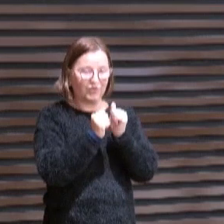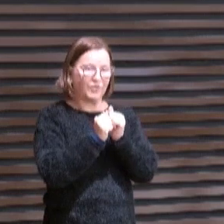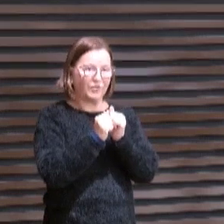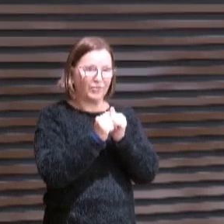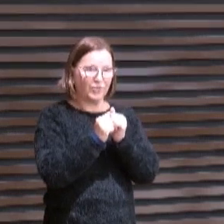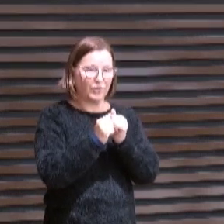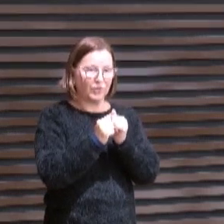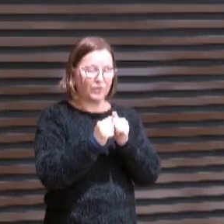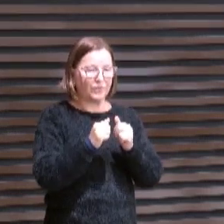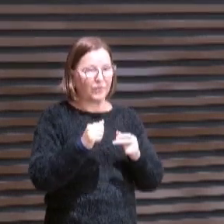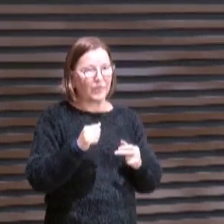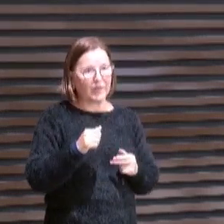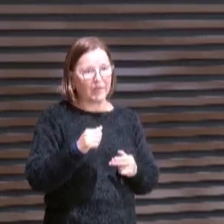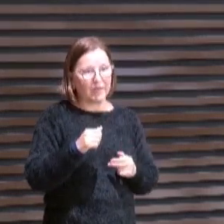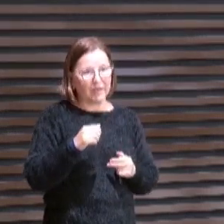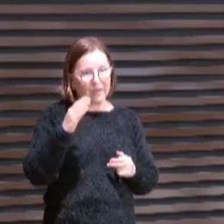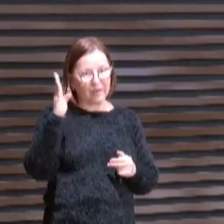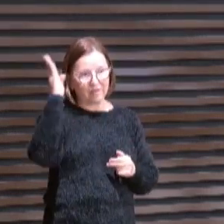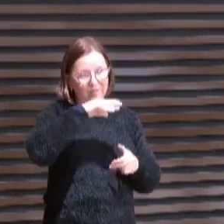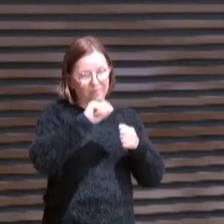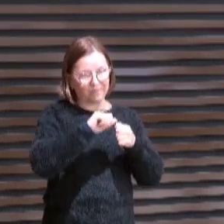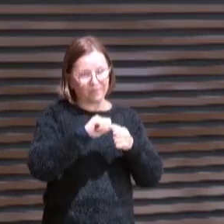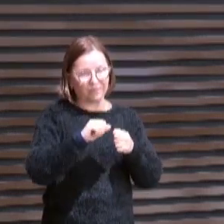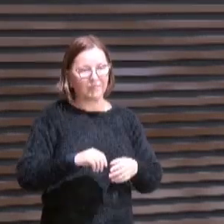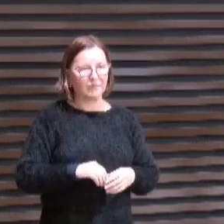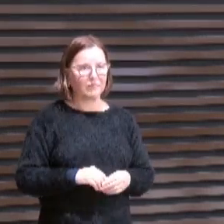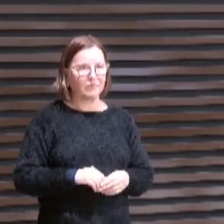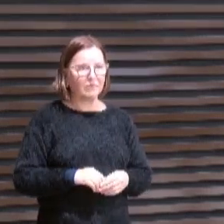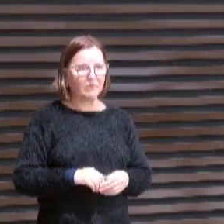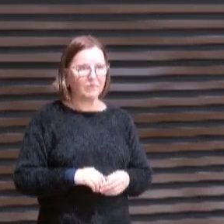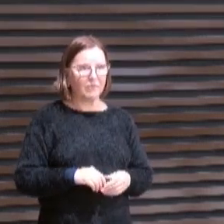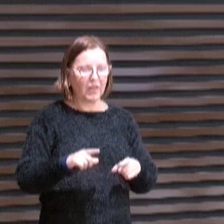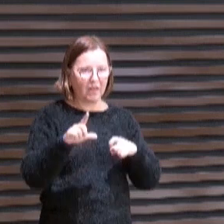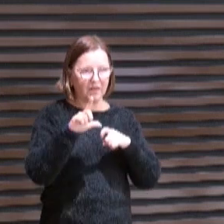Isso tem uma importância. Vamos ver Lucas